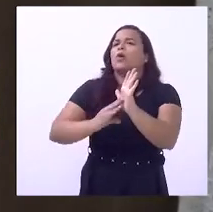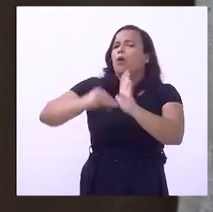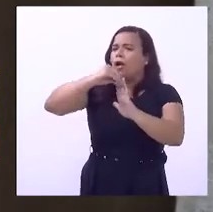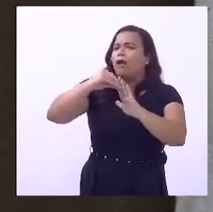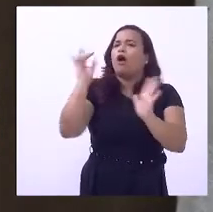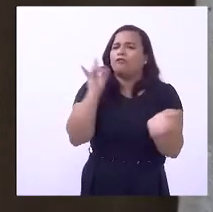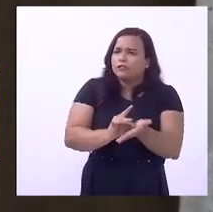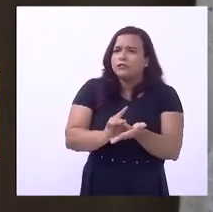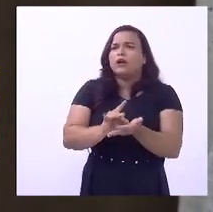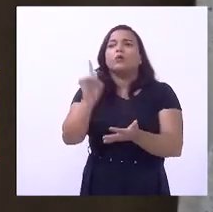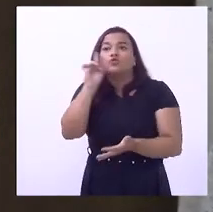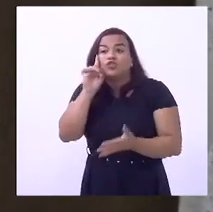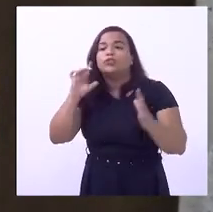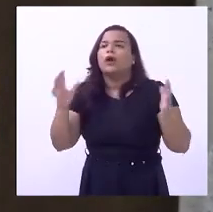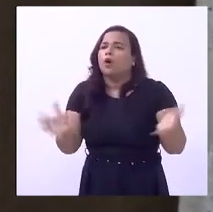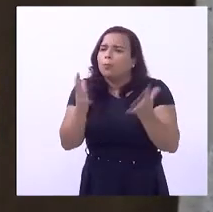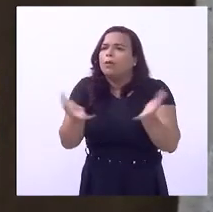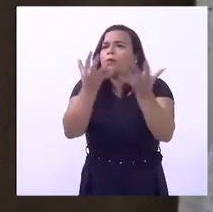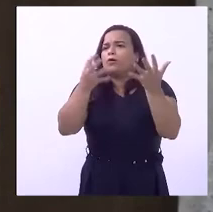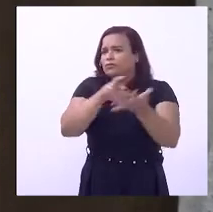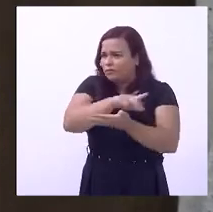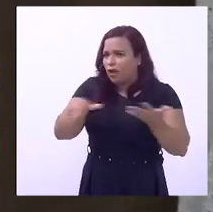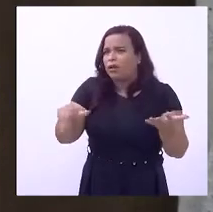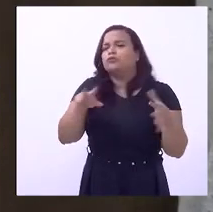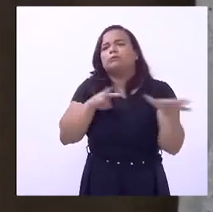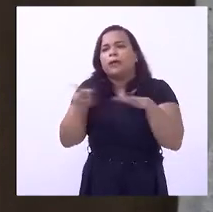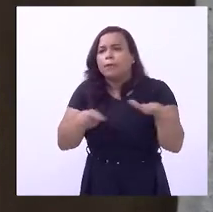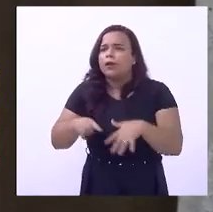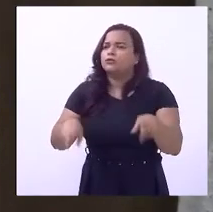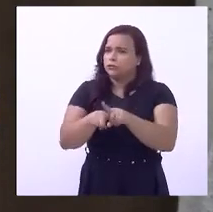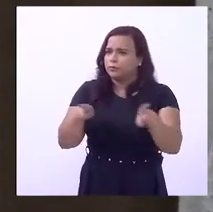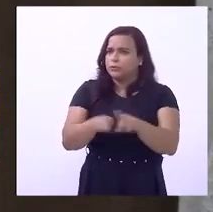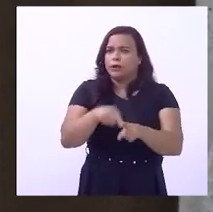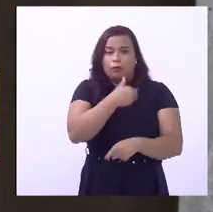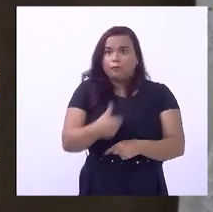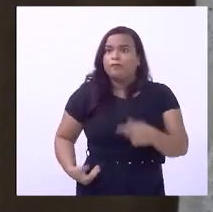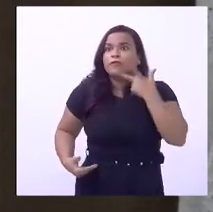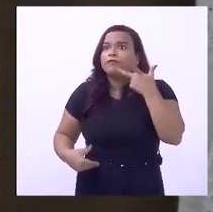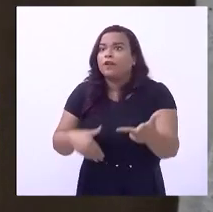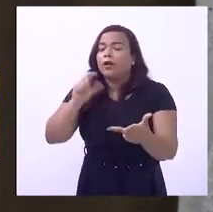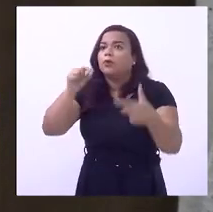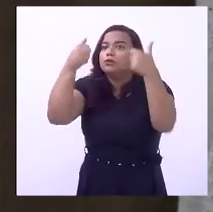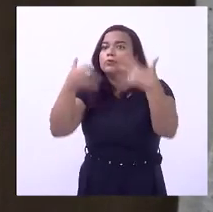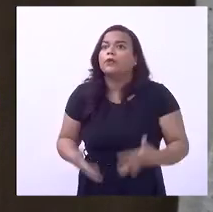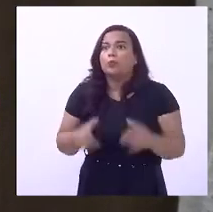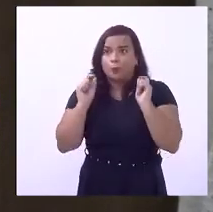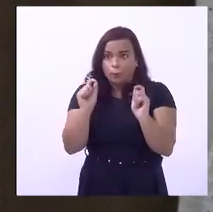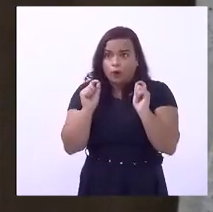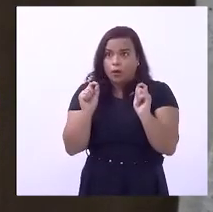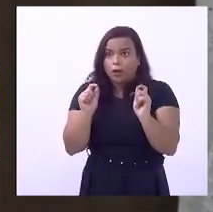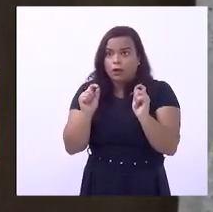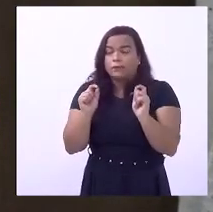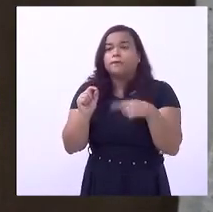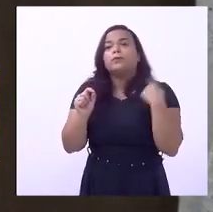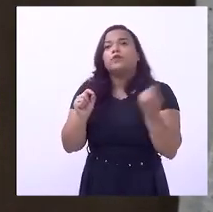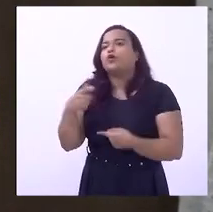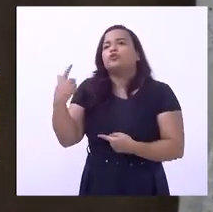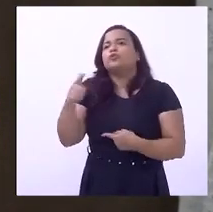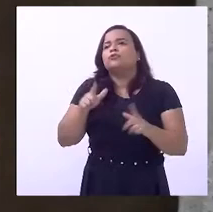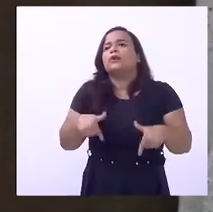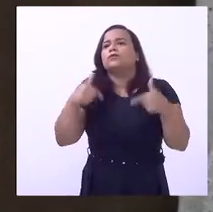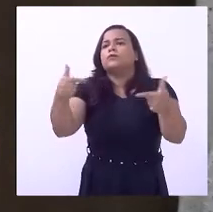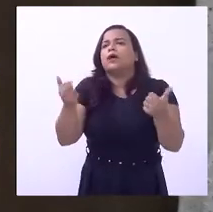de datas comemorativas, celebrativas, de semanas. O governo está dizendo na justificativa, André, que nós não temos a iniciativa de